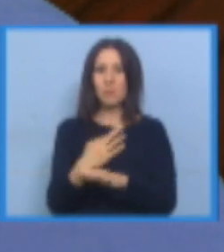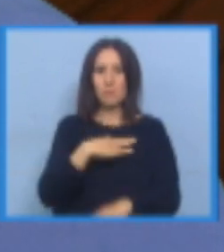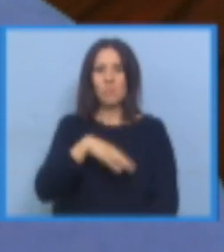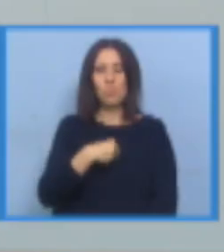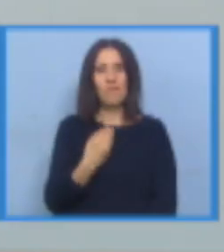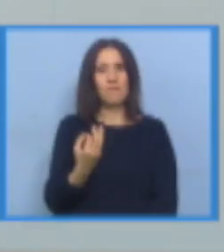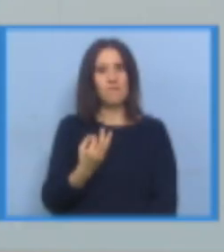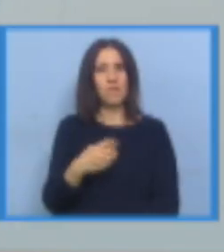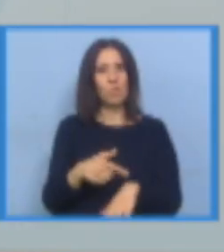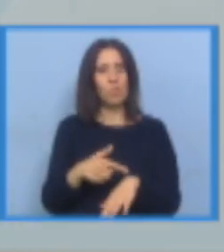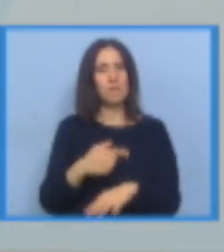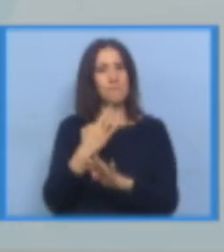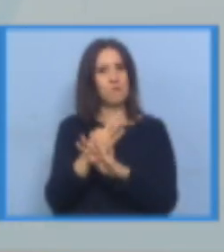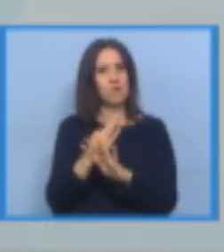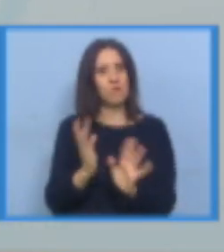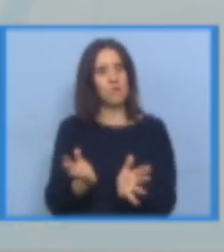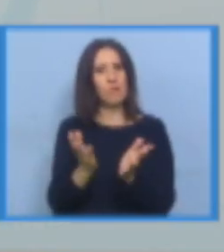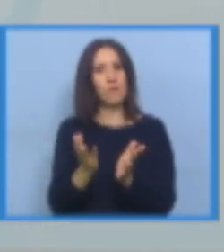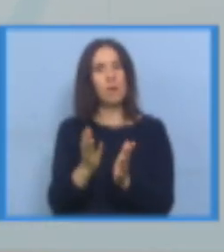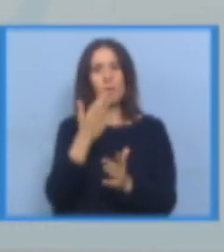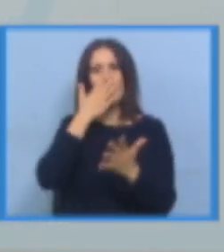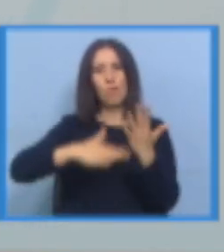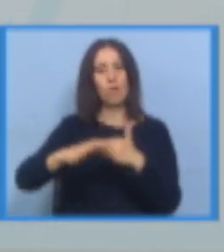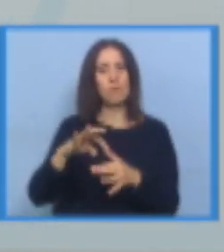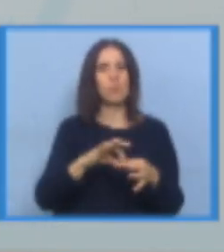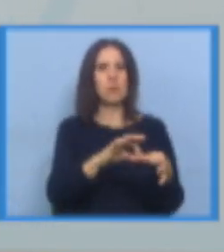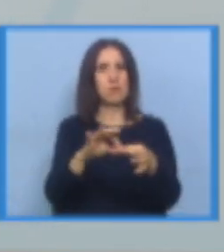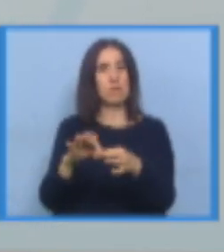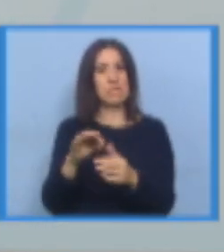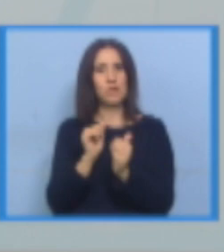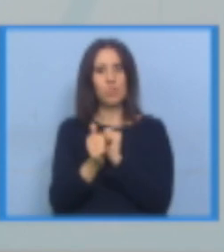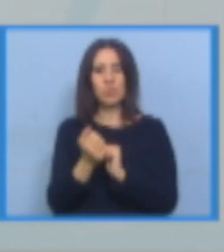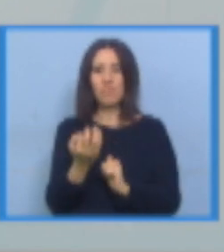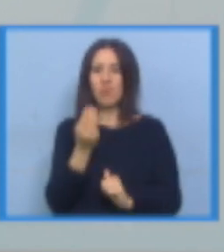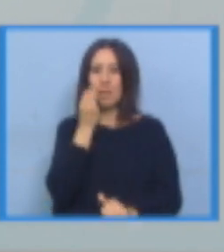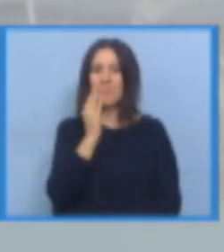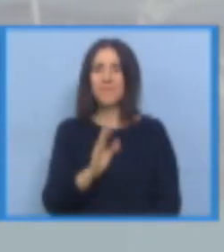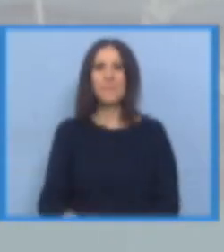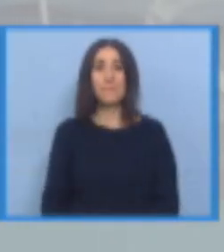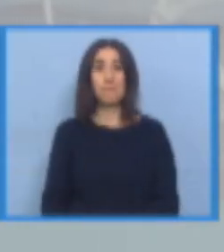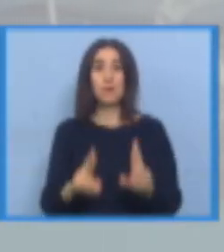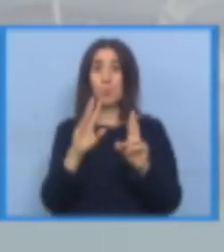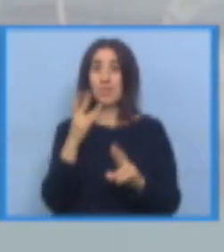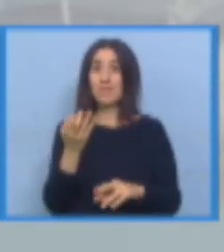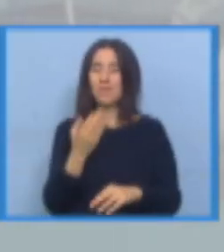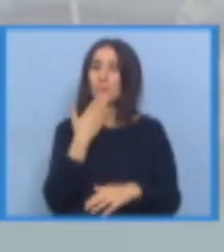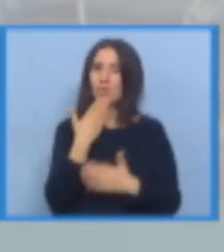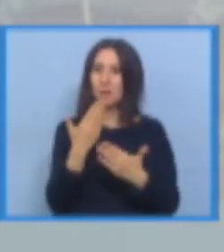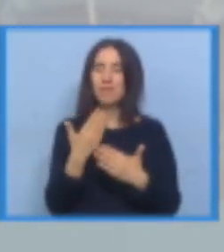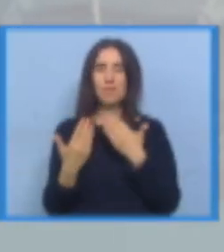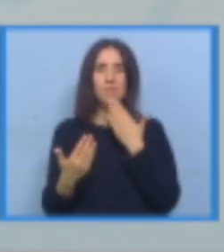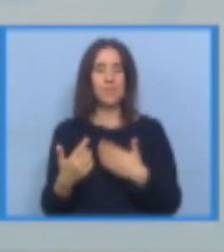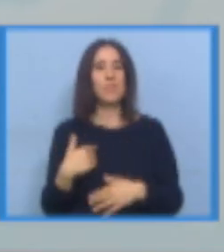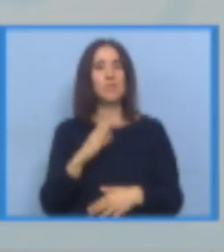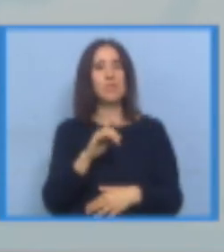Mundial, seja realmente um momento festivo de unir os povos. É isso que o desporto também é. Esperemos que assim aconteça, de facto. Muito obrigado, José Carlos